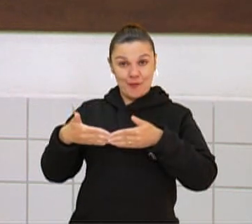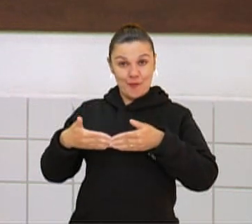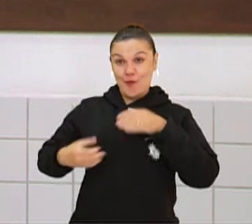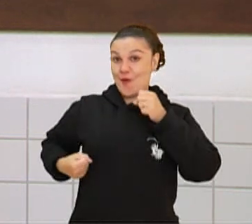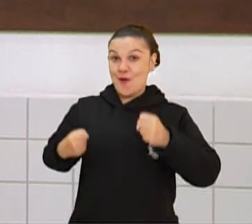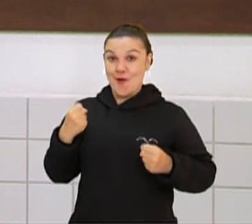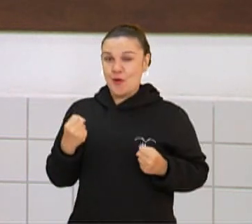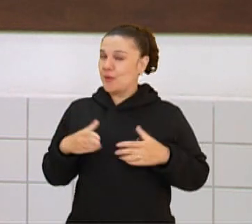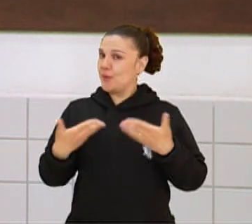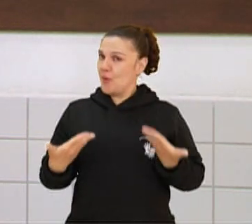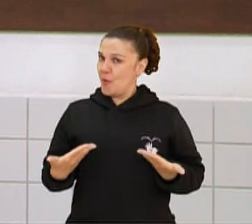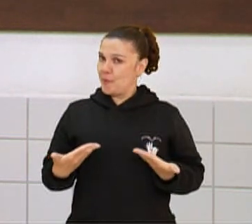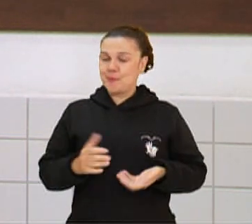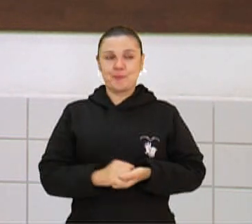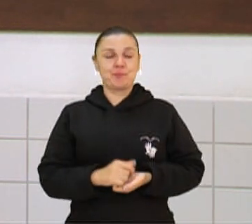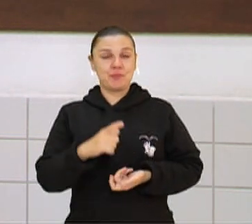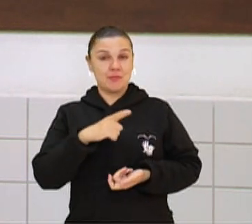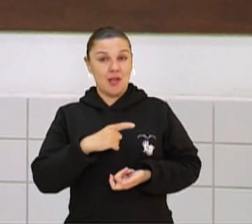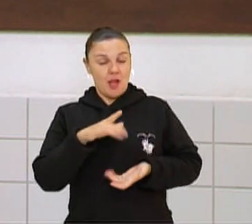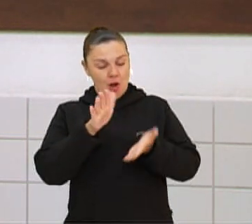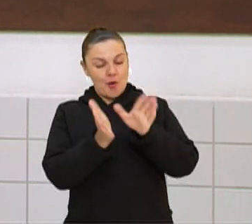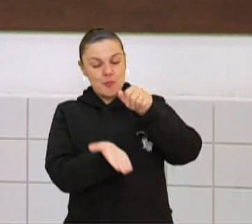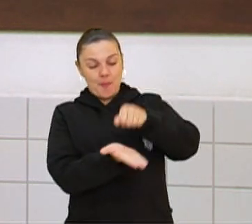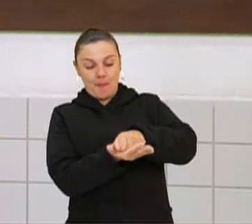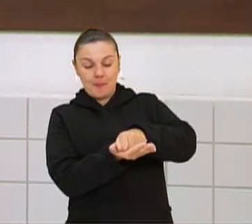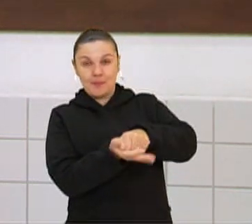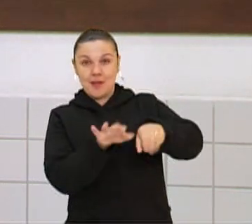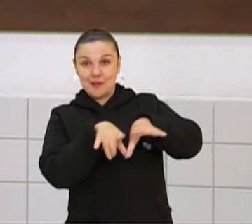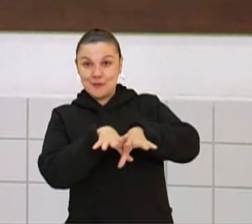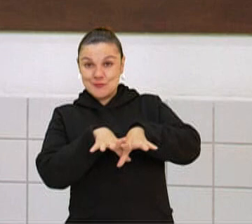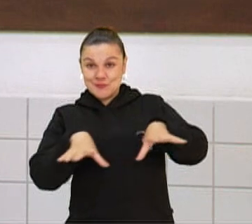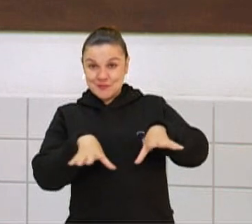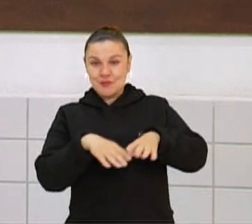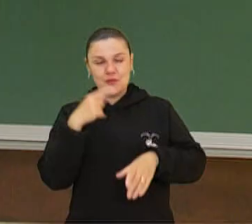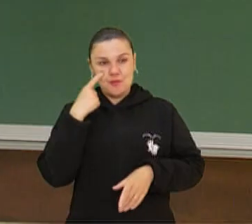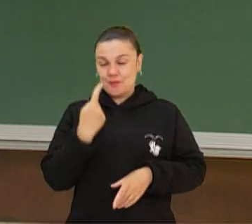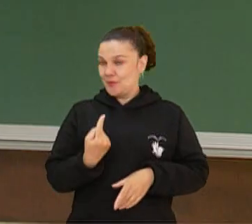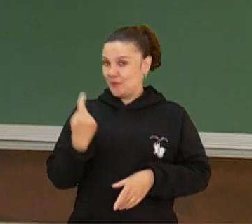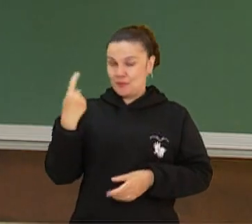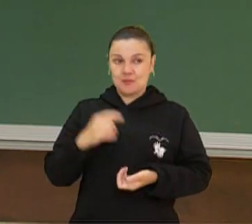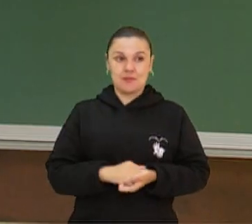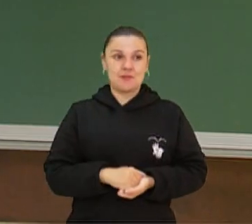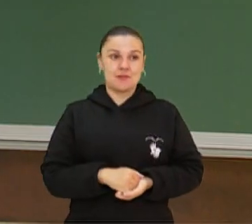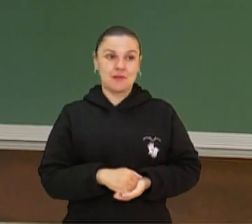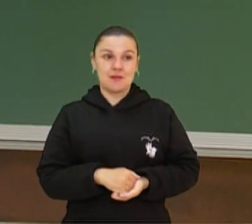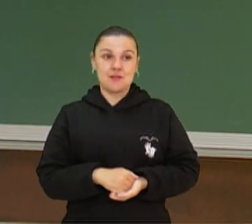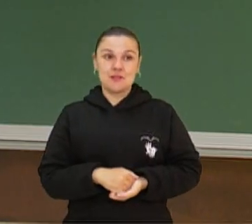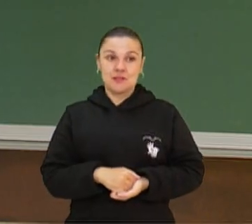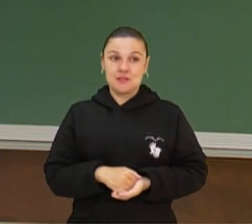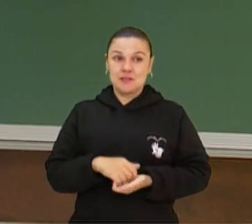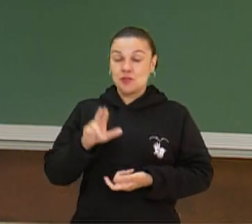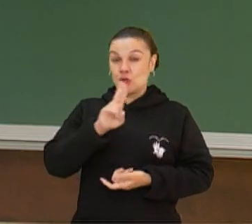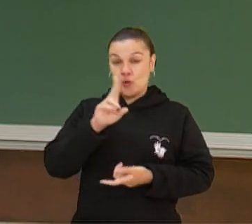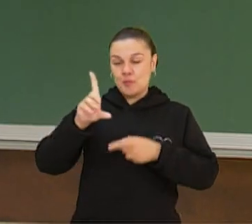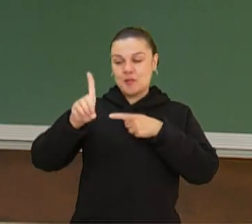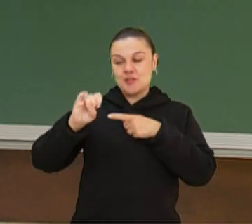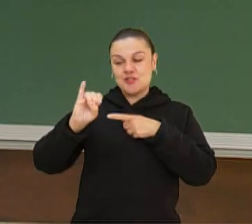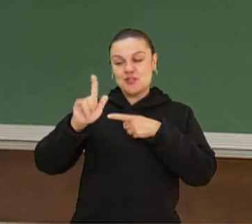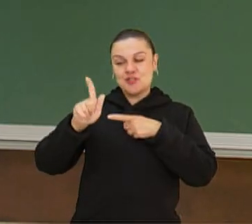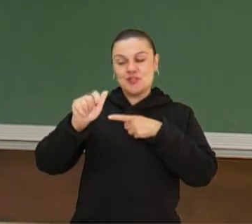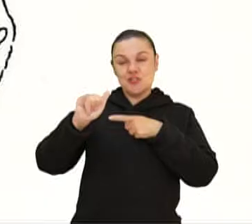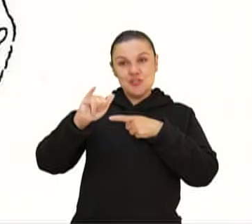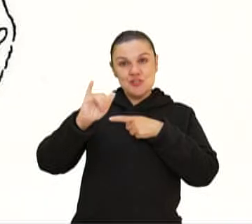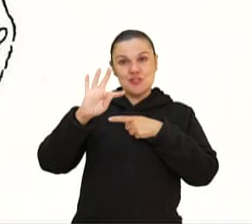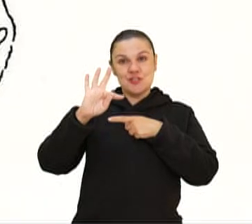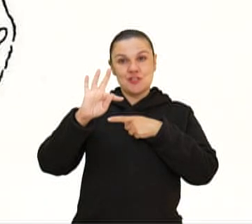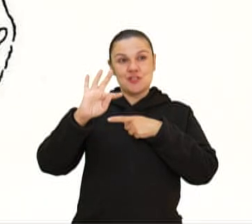tipos de fixação do pé no solo, tá? Vamos lá, que são os digitígrados, nome bem